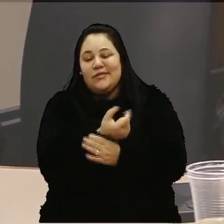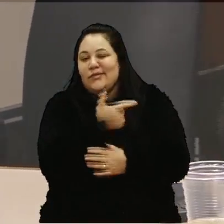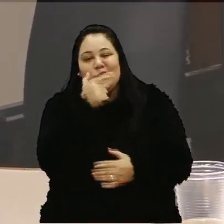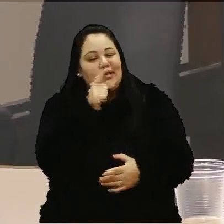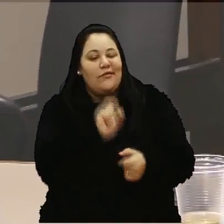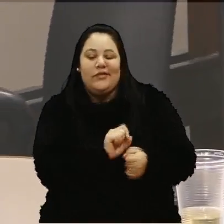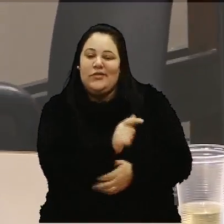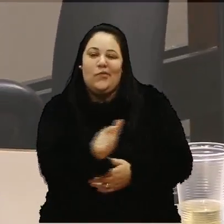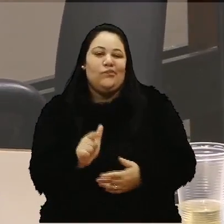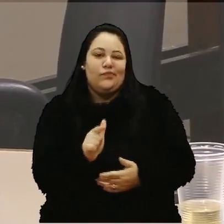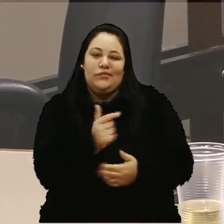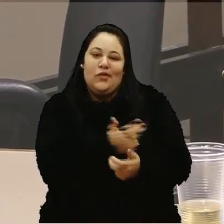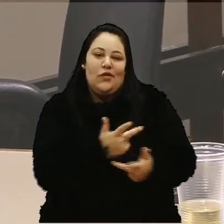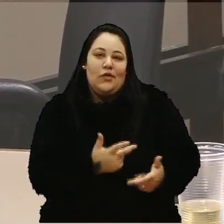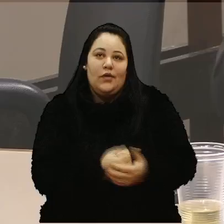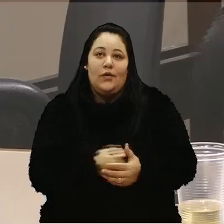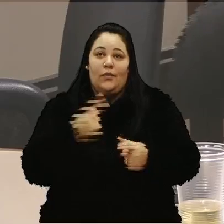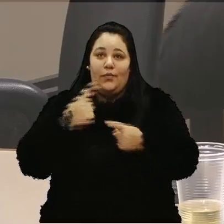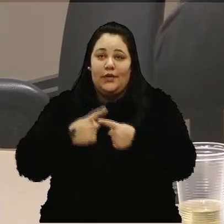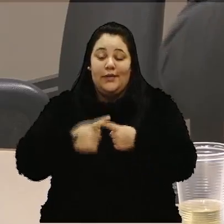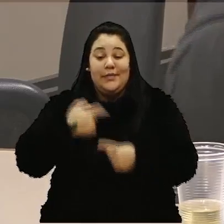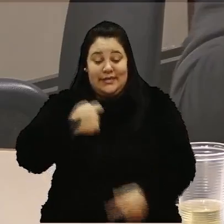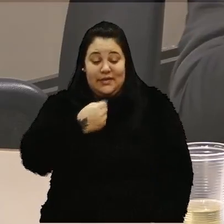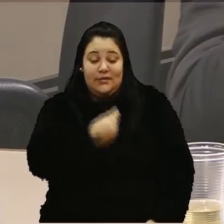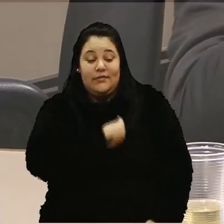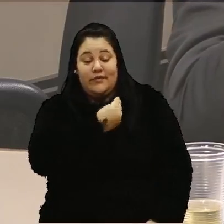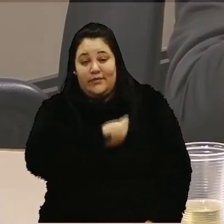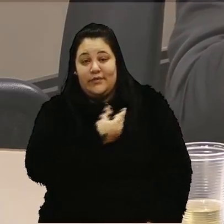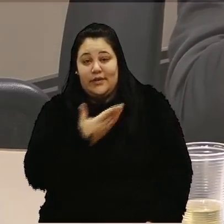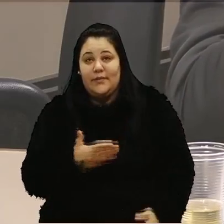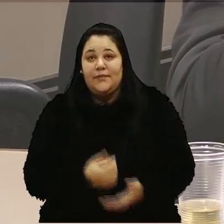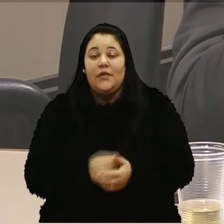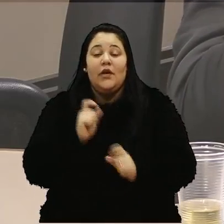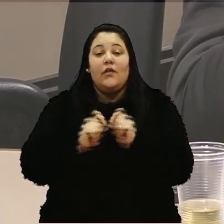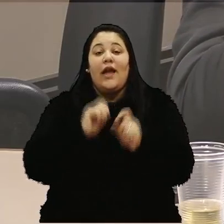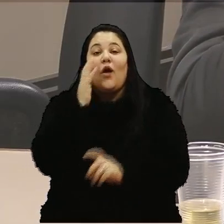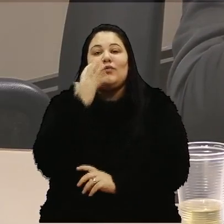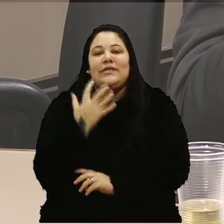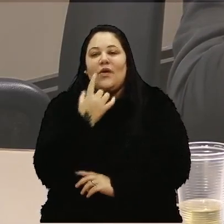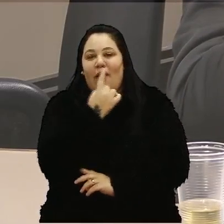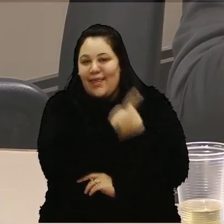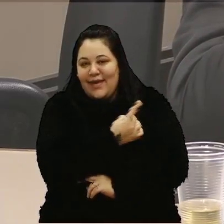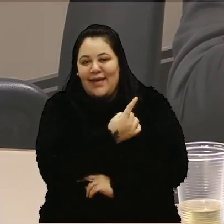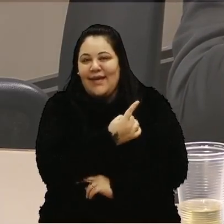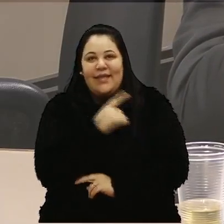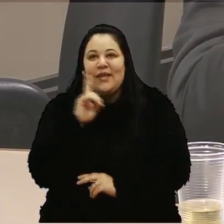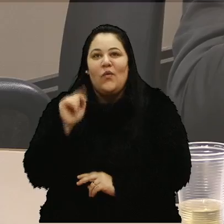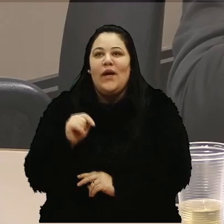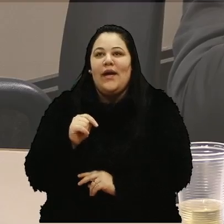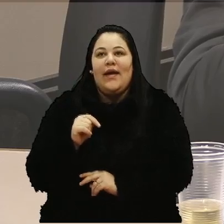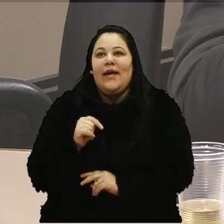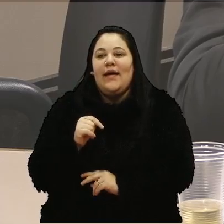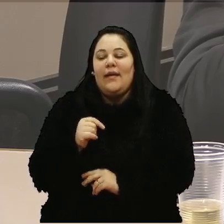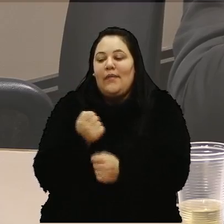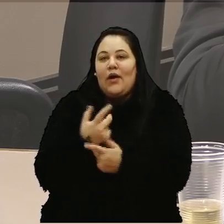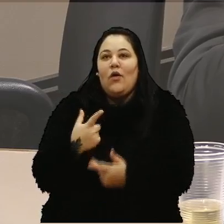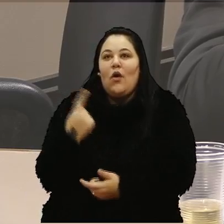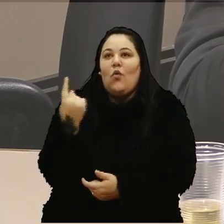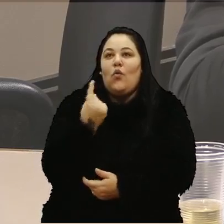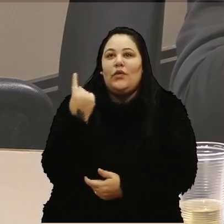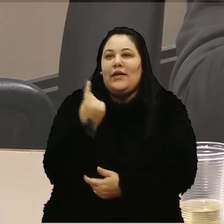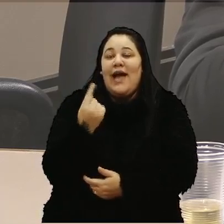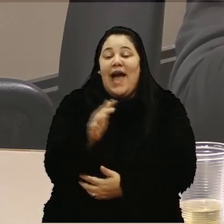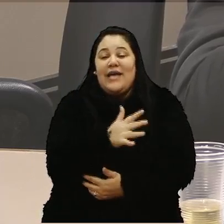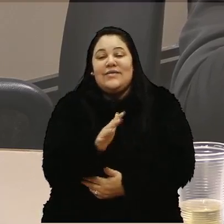outras coisas, porque primeiro a gente basta estar vivo. E o que ocorreu ali não foi, às vezes, um episódio isolado. Às vezes a gente vai